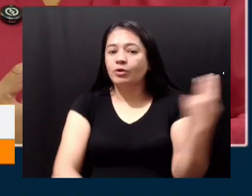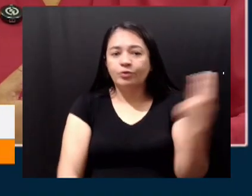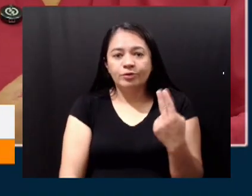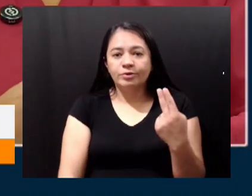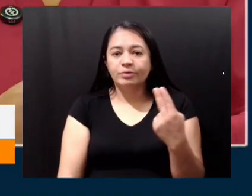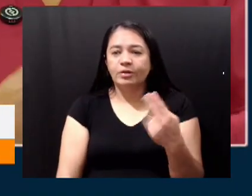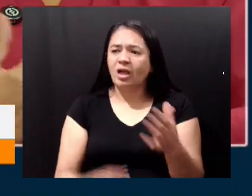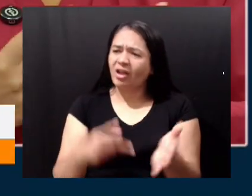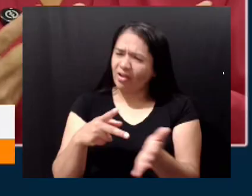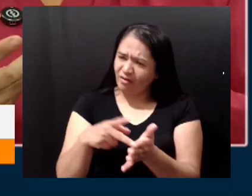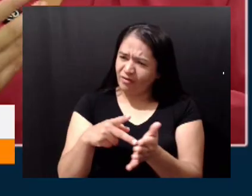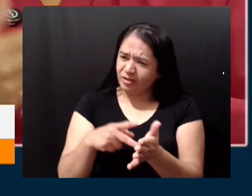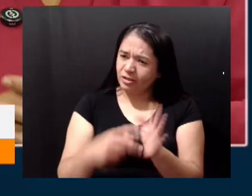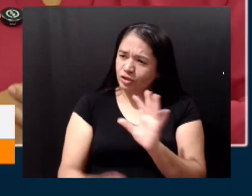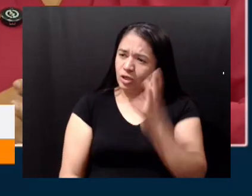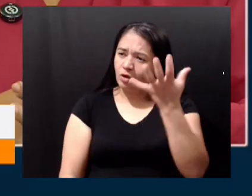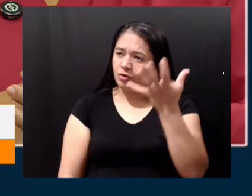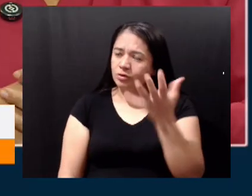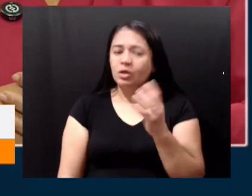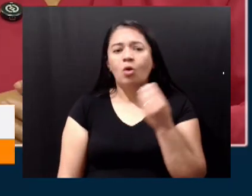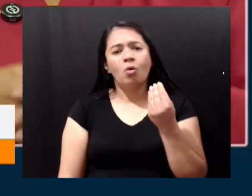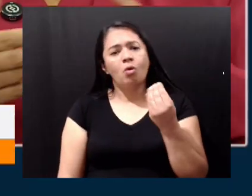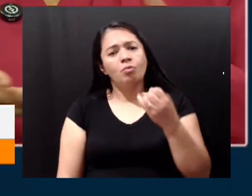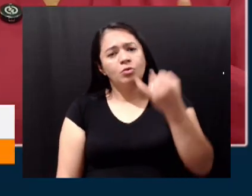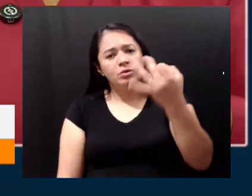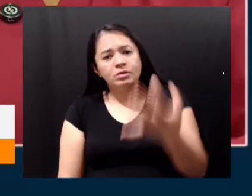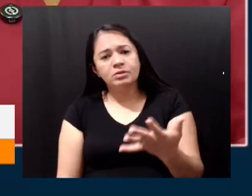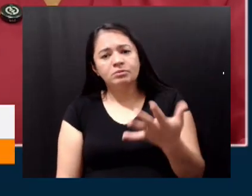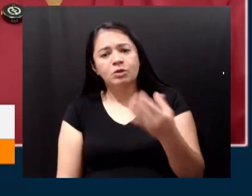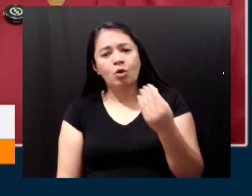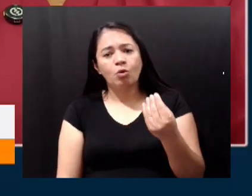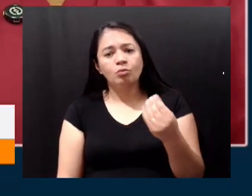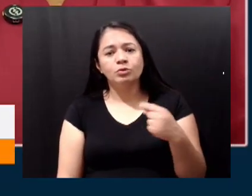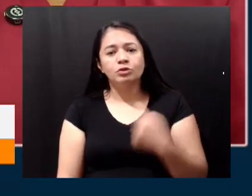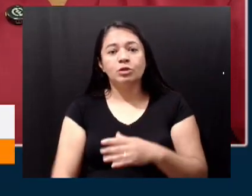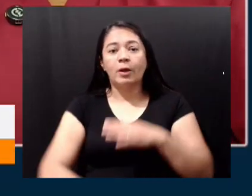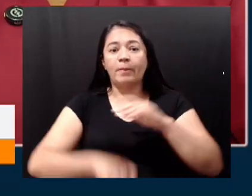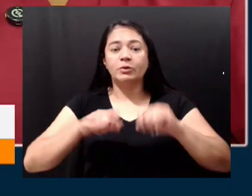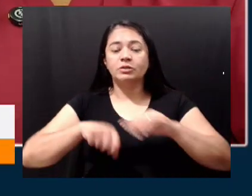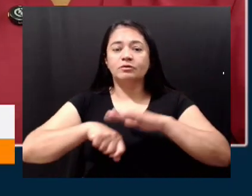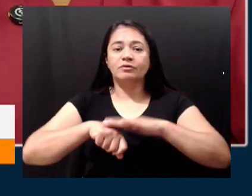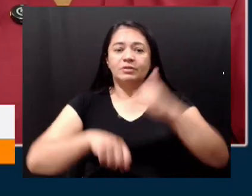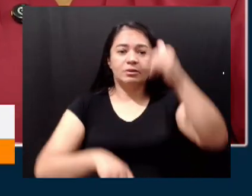Acontece mesmo? Como que a gente pode fazer para a gente não passar por essa situação?